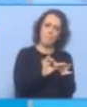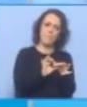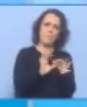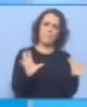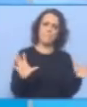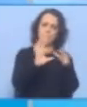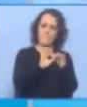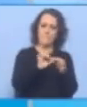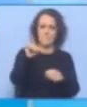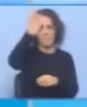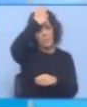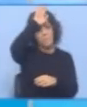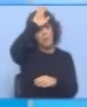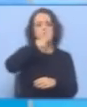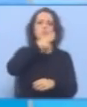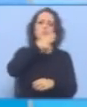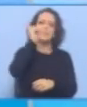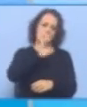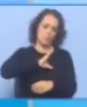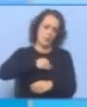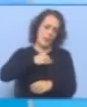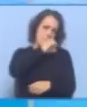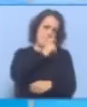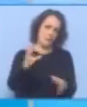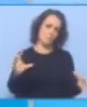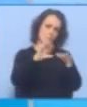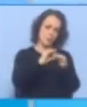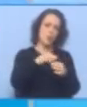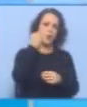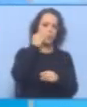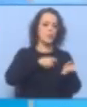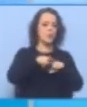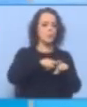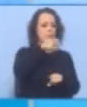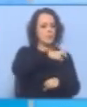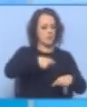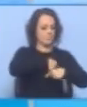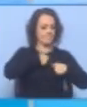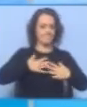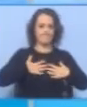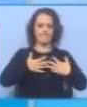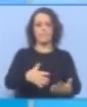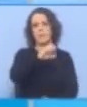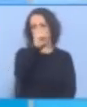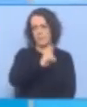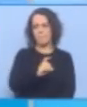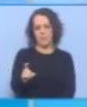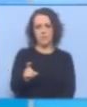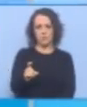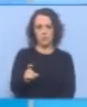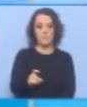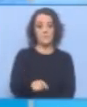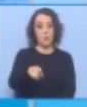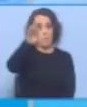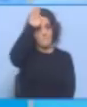à mensagem do Papa para o Dia Mundial da Paz deste ano, a política ao serviço da paz. O Papa, nesta mensagem, chama a atenção